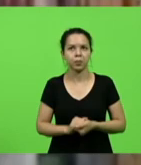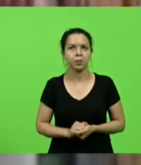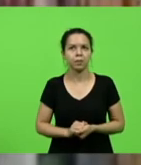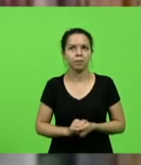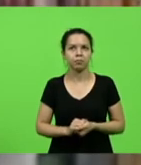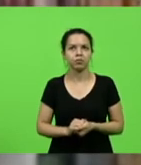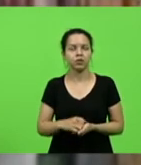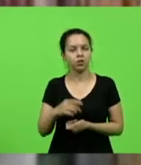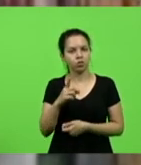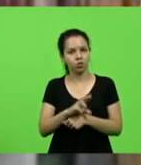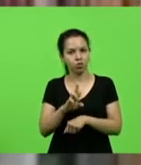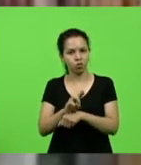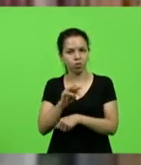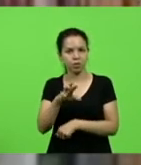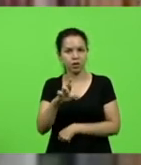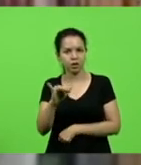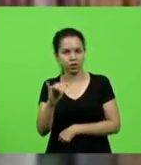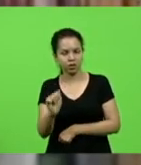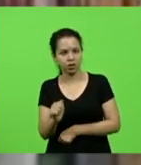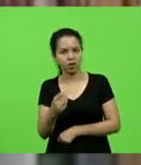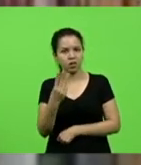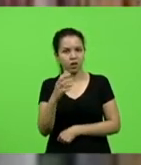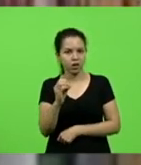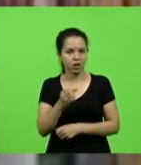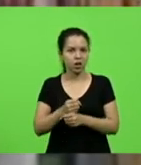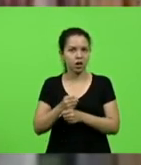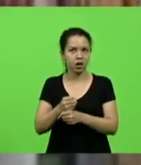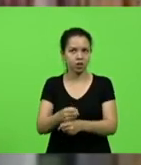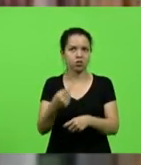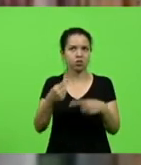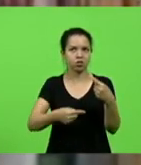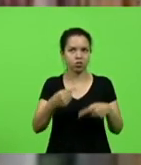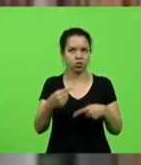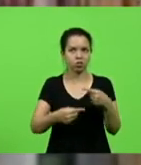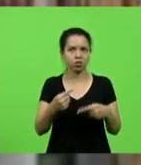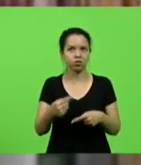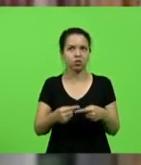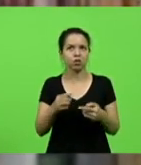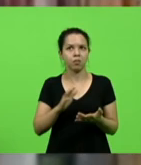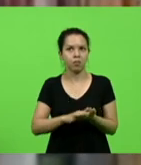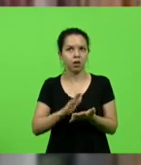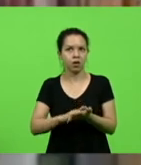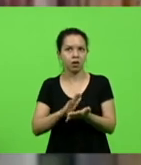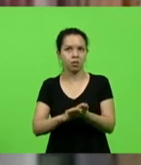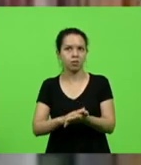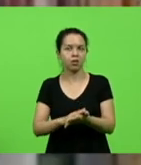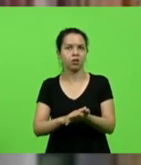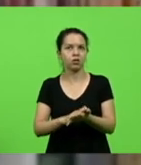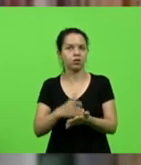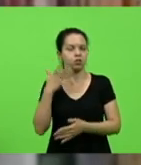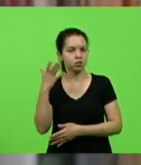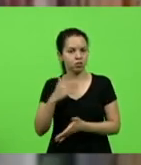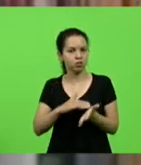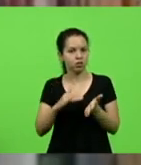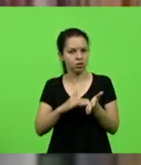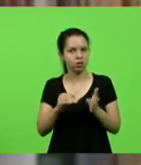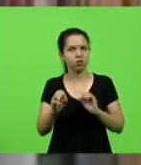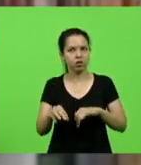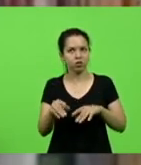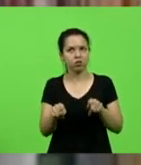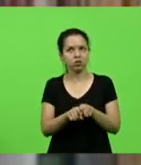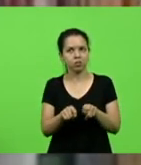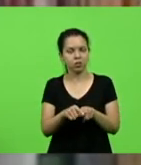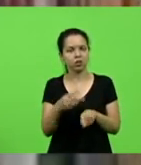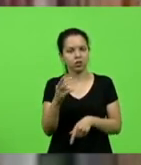estamos há mais de 30 anos discutindo esse assunto. Exatamente, doutora, e parabéns pelo seu pronunciamento em nome da Secretaria de Educação, é isso mesmo, e por isso